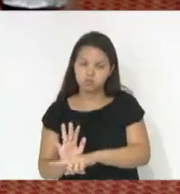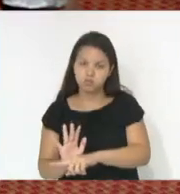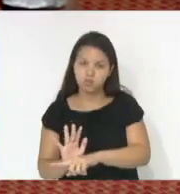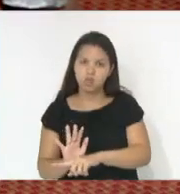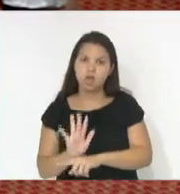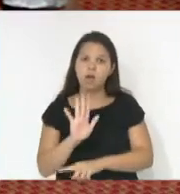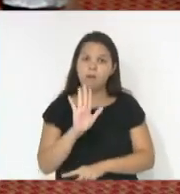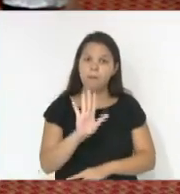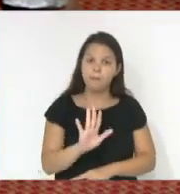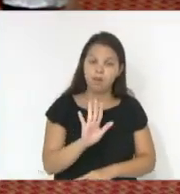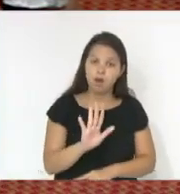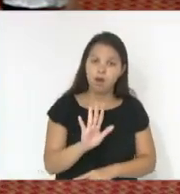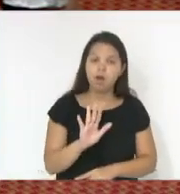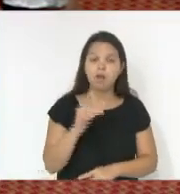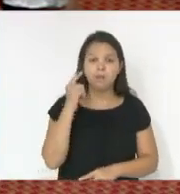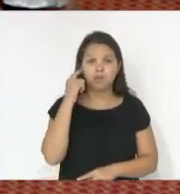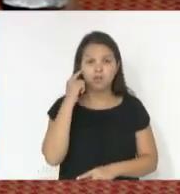incentivos